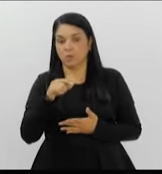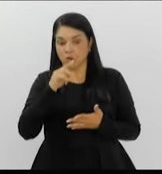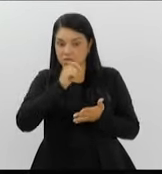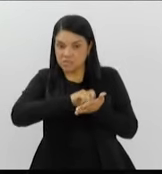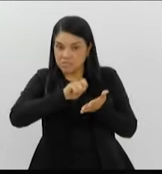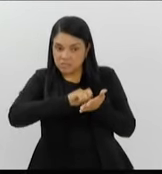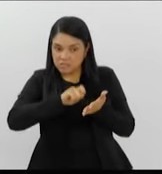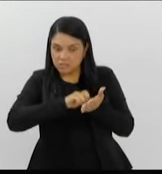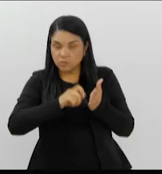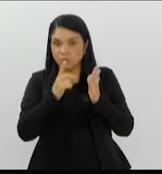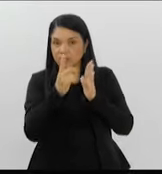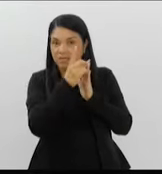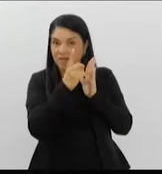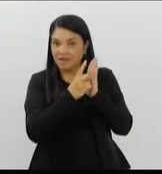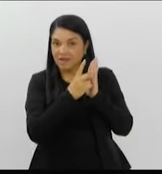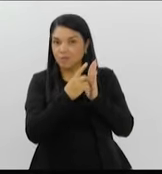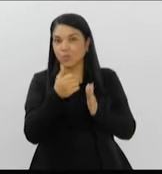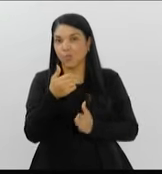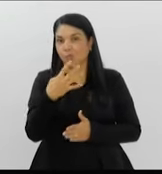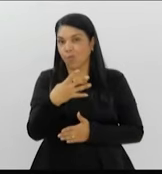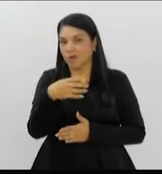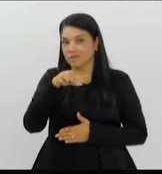no decreto